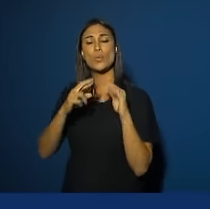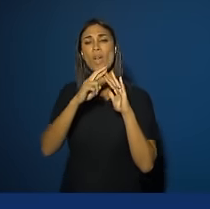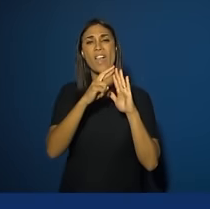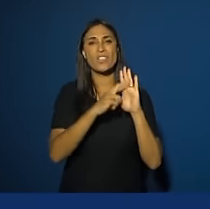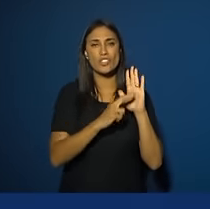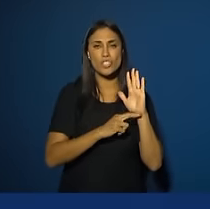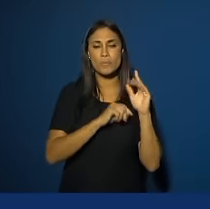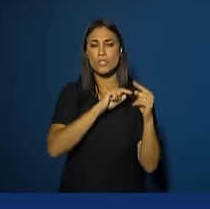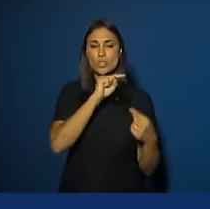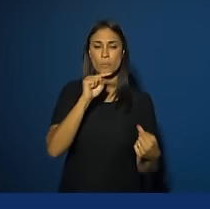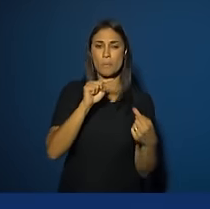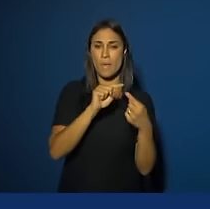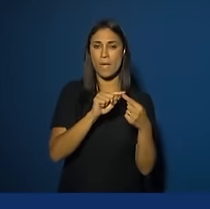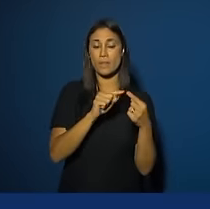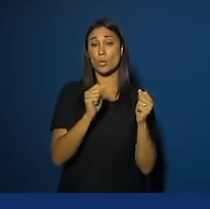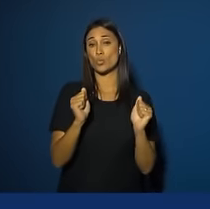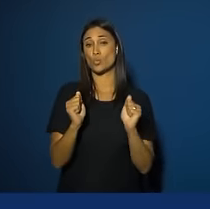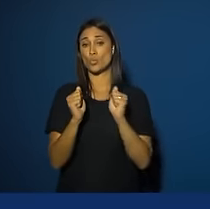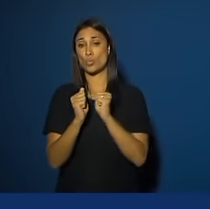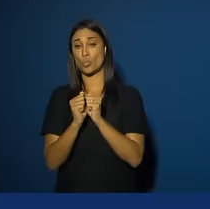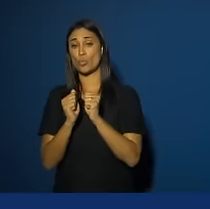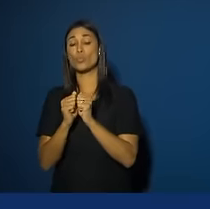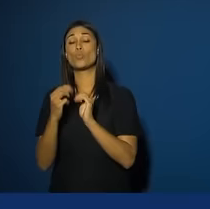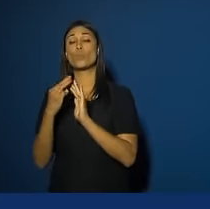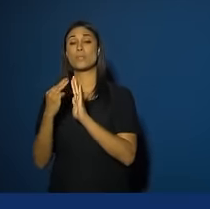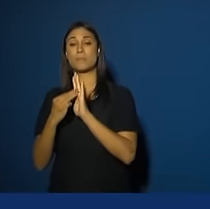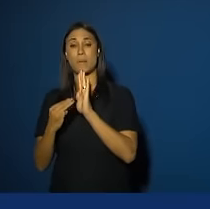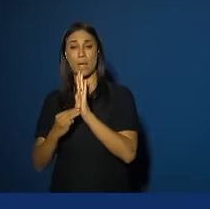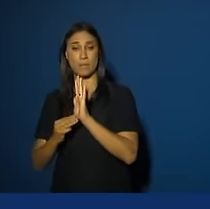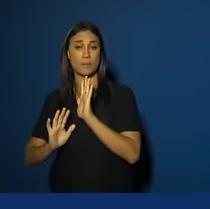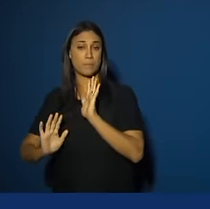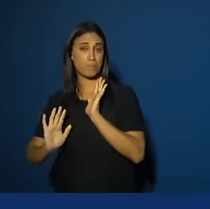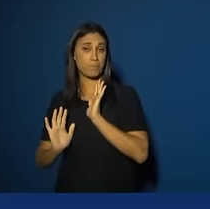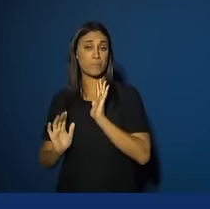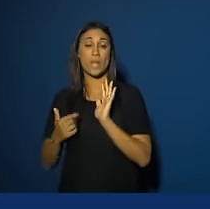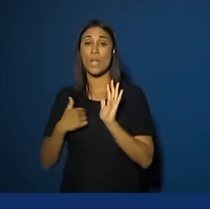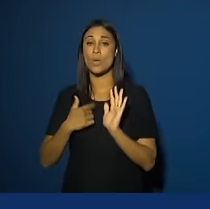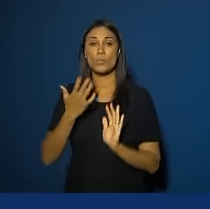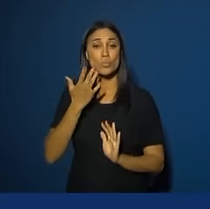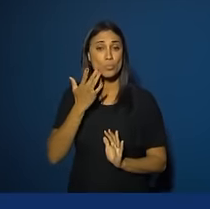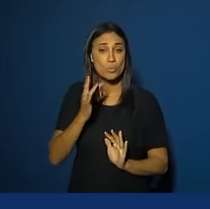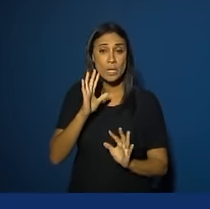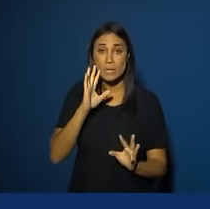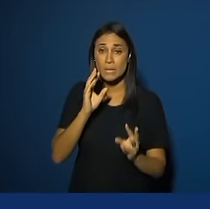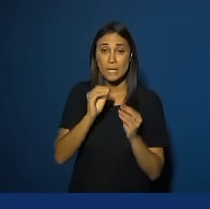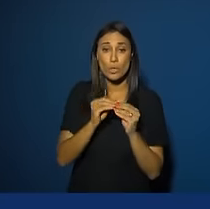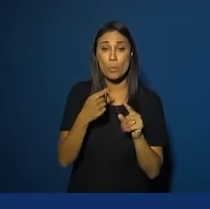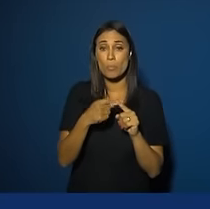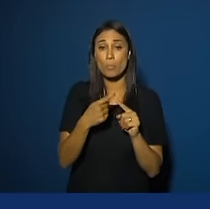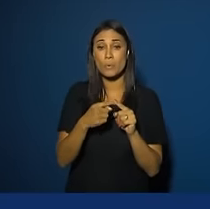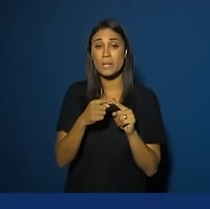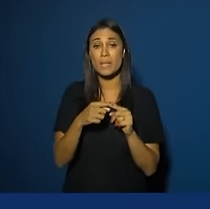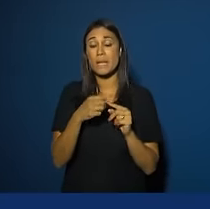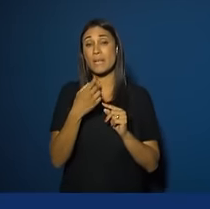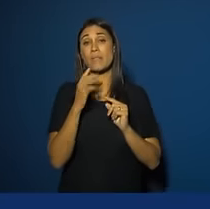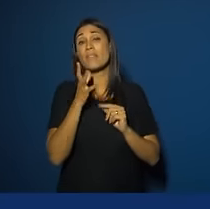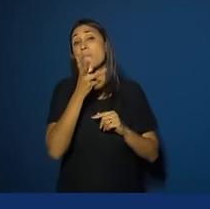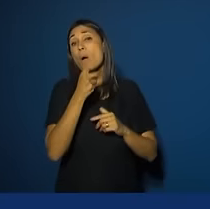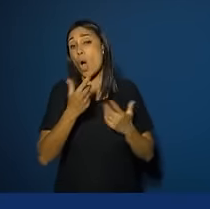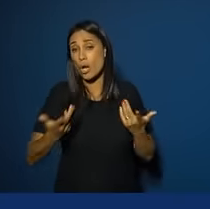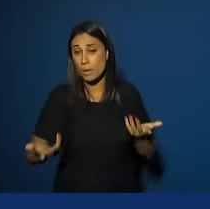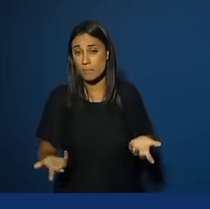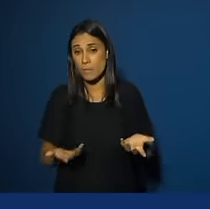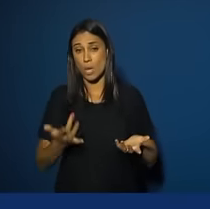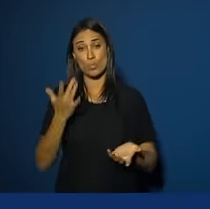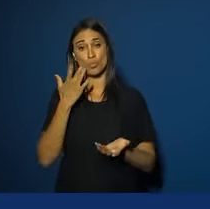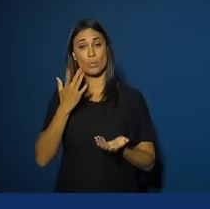de inflação com as metas contínuas, etc. Né? Eu não consigo entender por que esse negócio não sai.